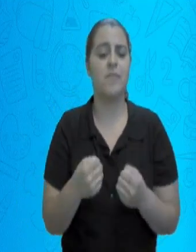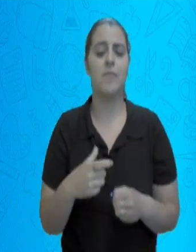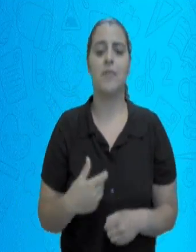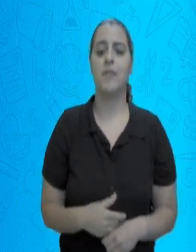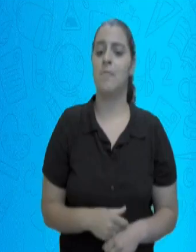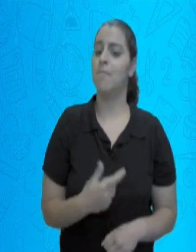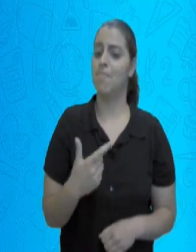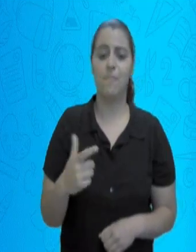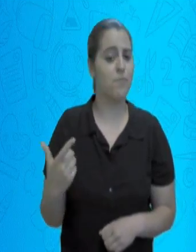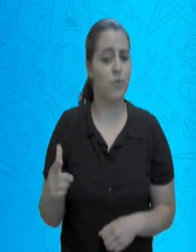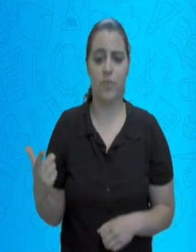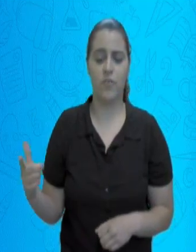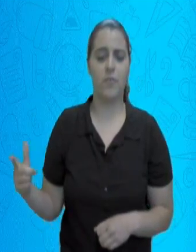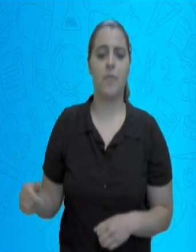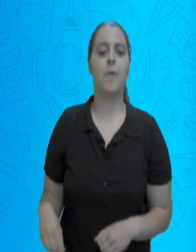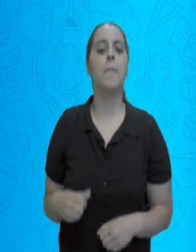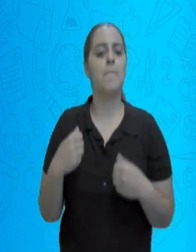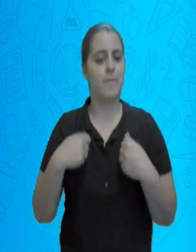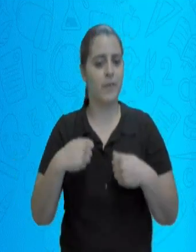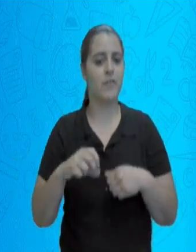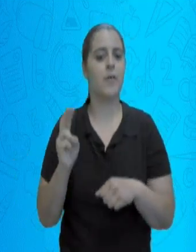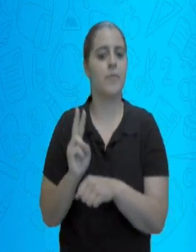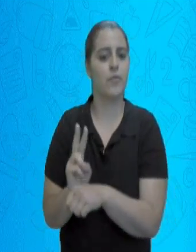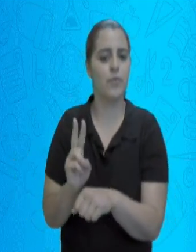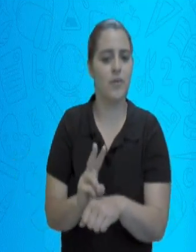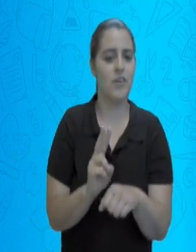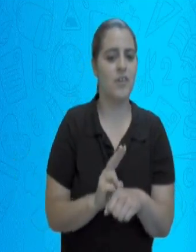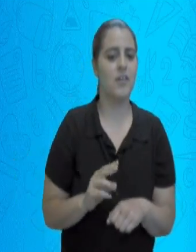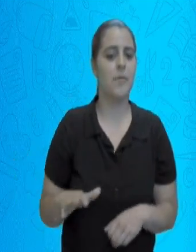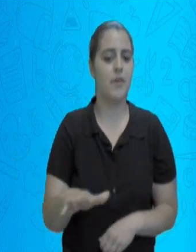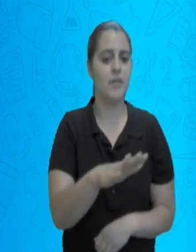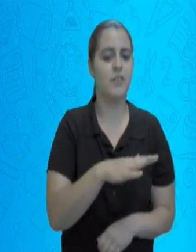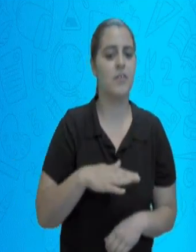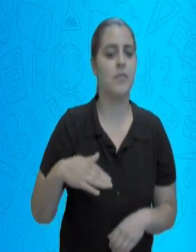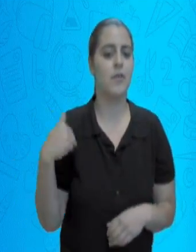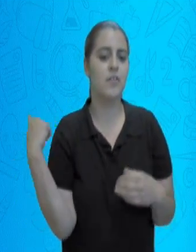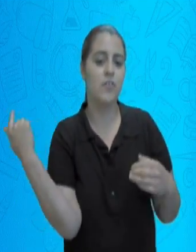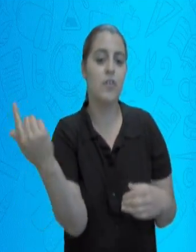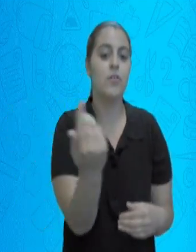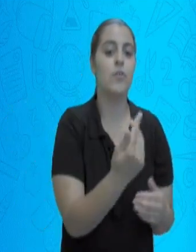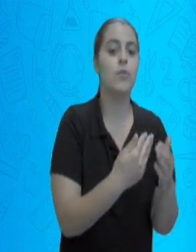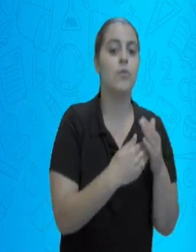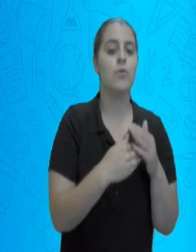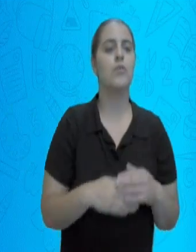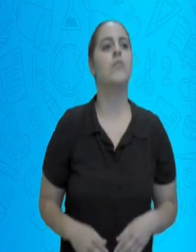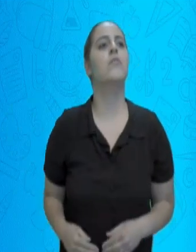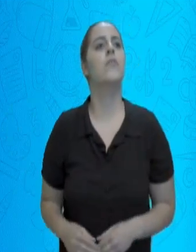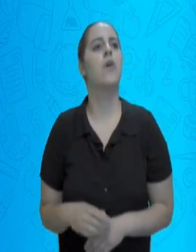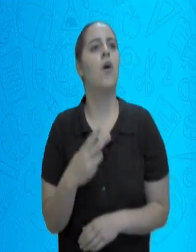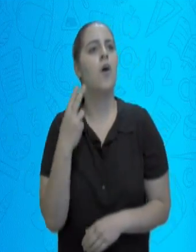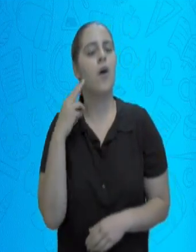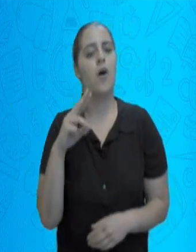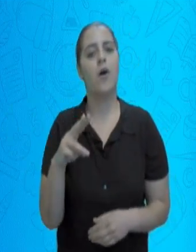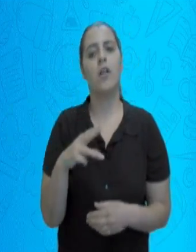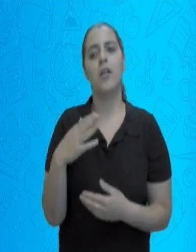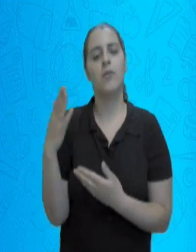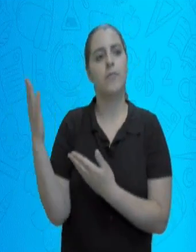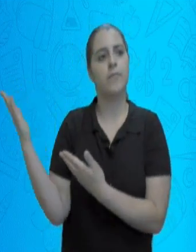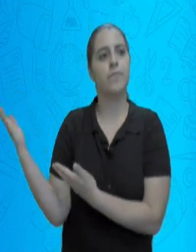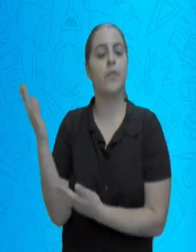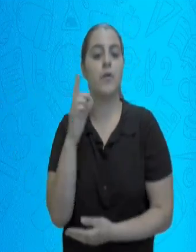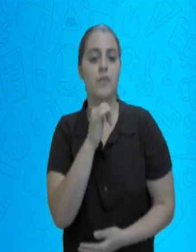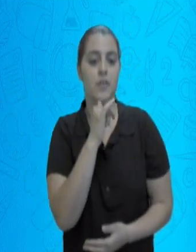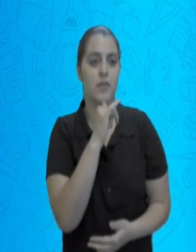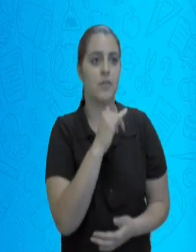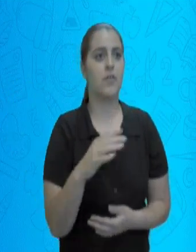contrário, a gente precisa cuidar porque nós precisamos desses espaços também. E aí, olha só, eu vou dar alguns